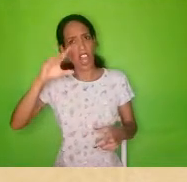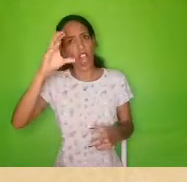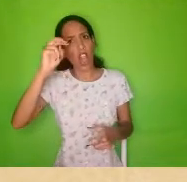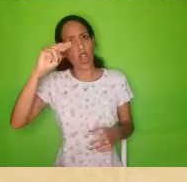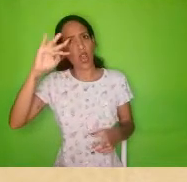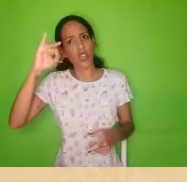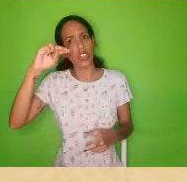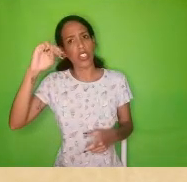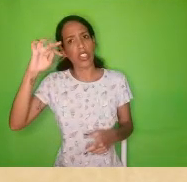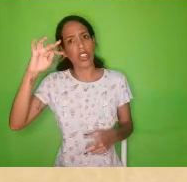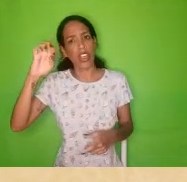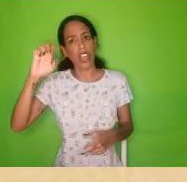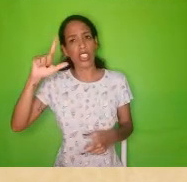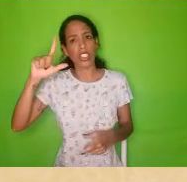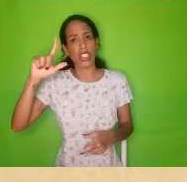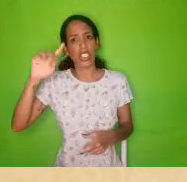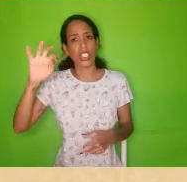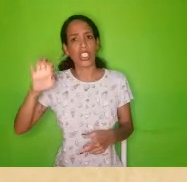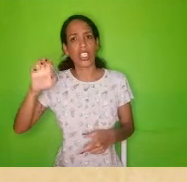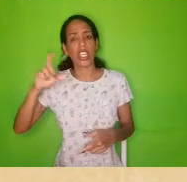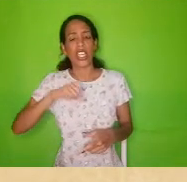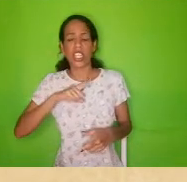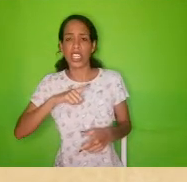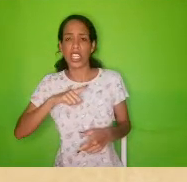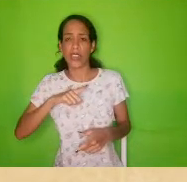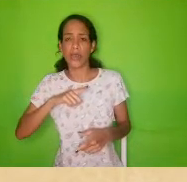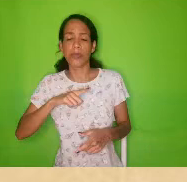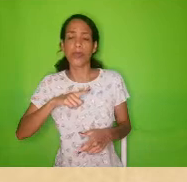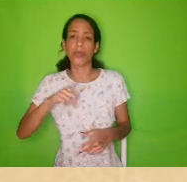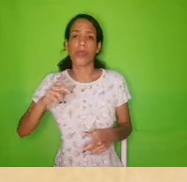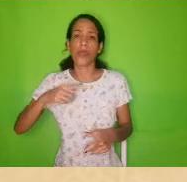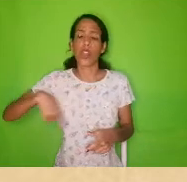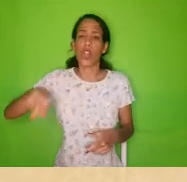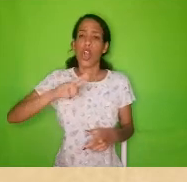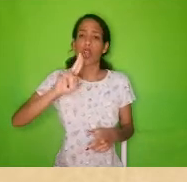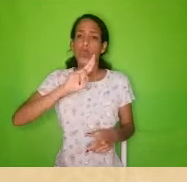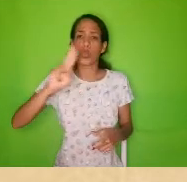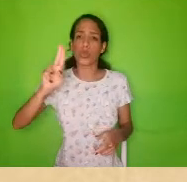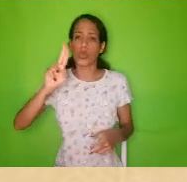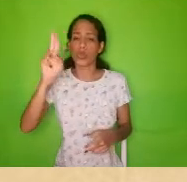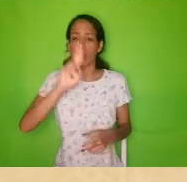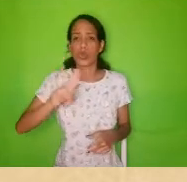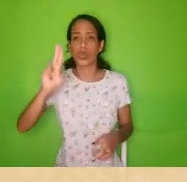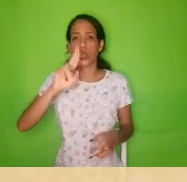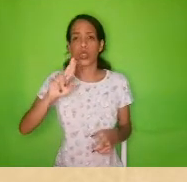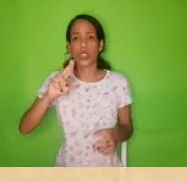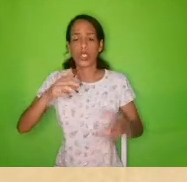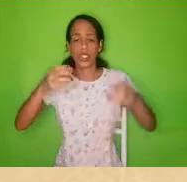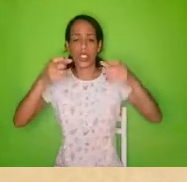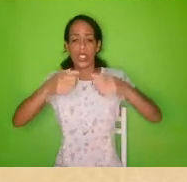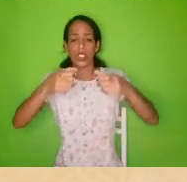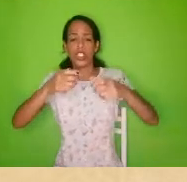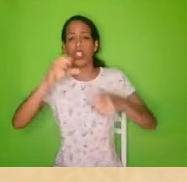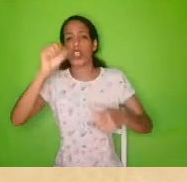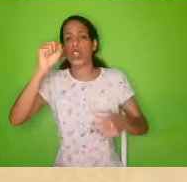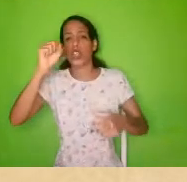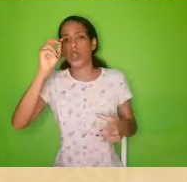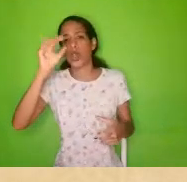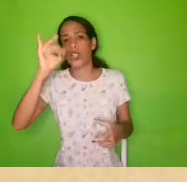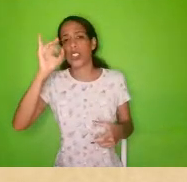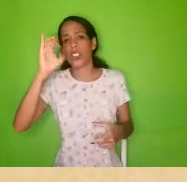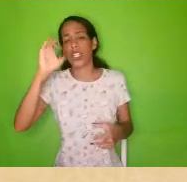sociedades, nós historiadores, antropólogos, usamos a nomenclatura sociedades e micro-sociedades para falar das